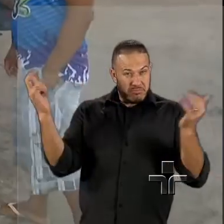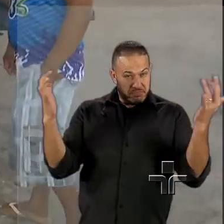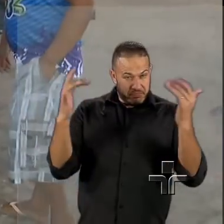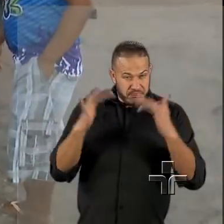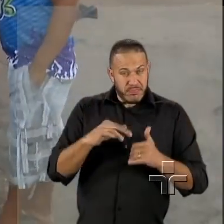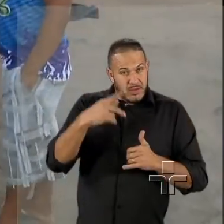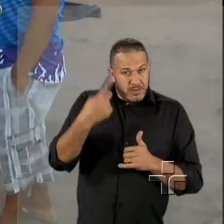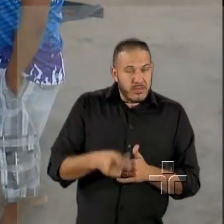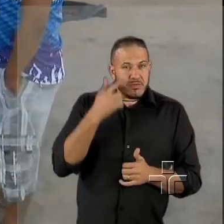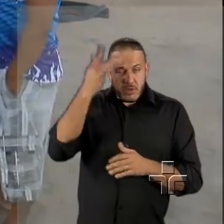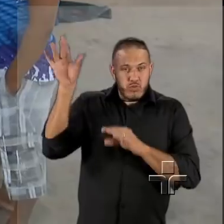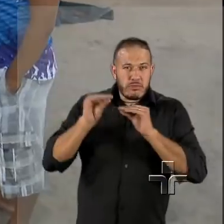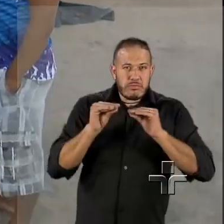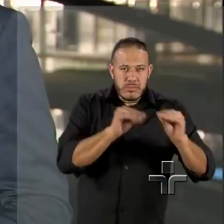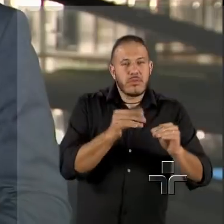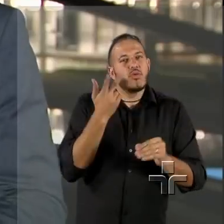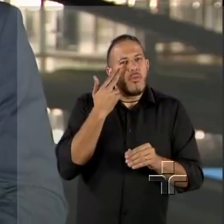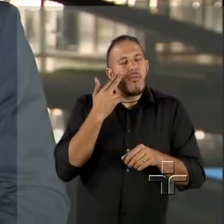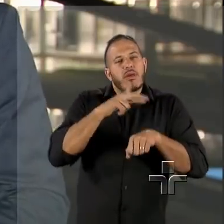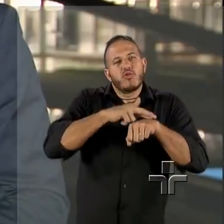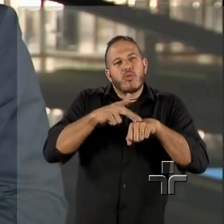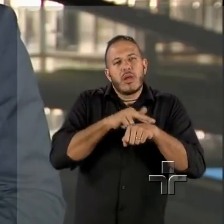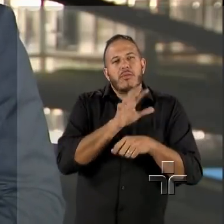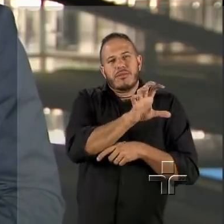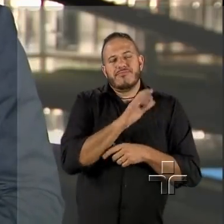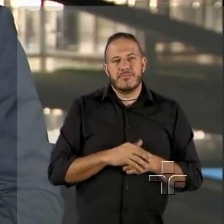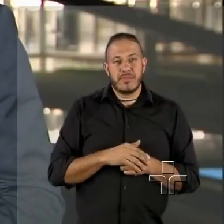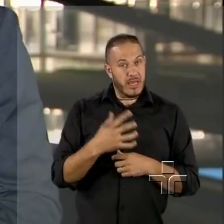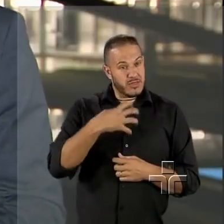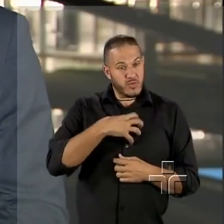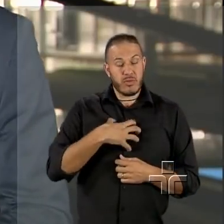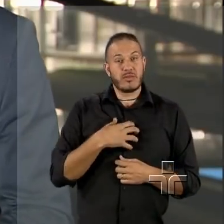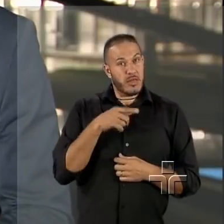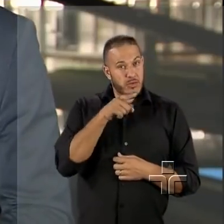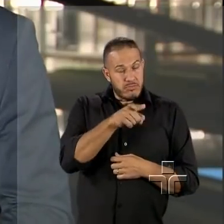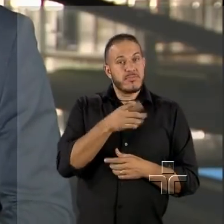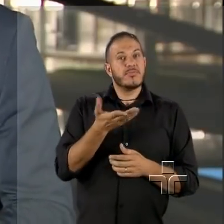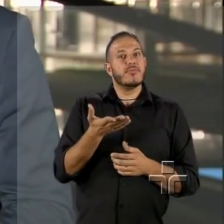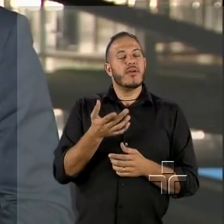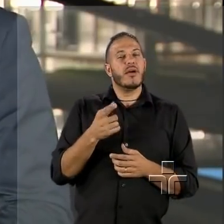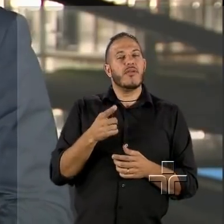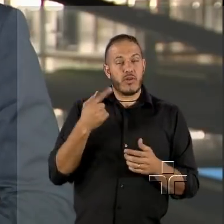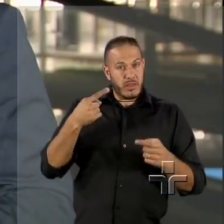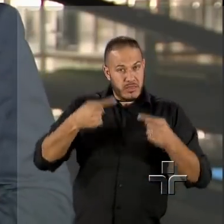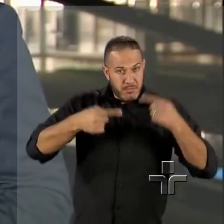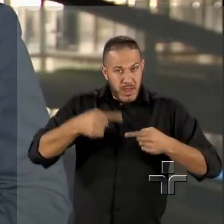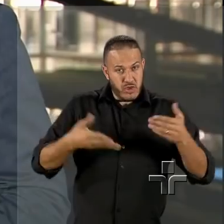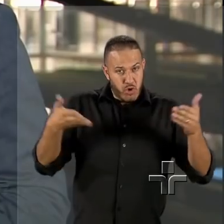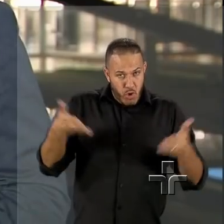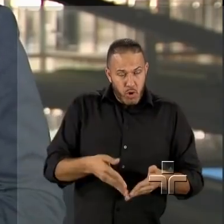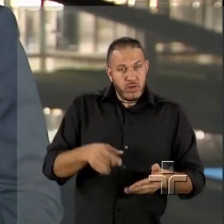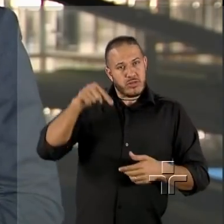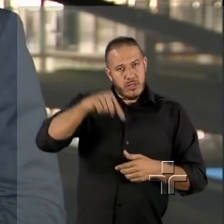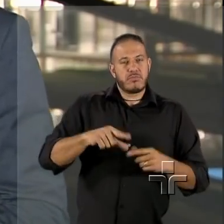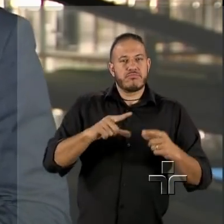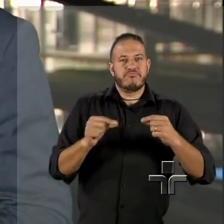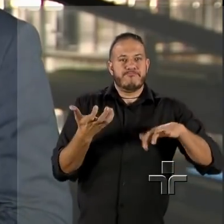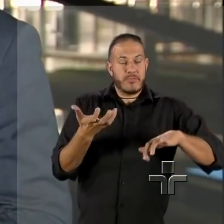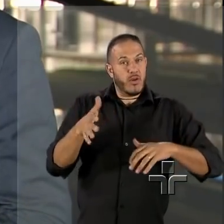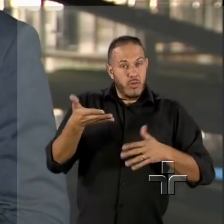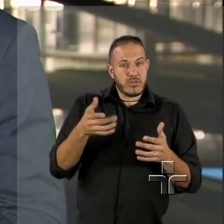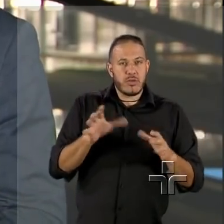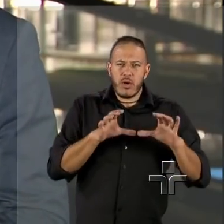estabelece proteção social e garantia dos direitos humanos aos imigrantes. Em visita a um abrigo para